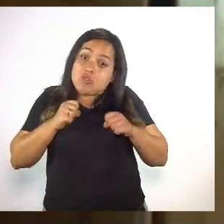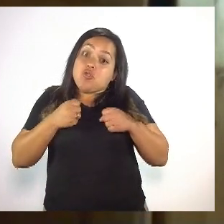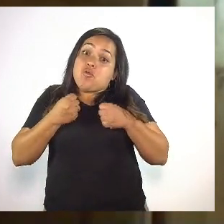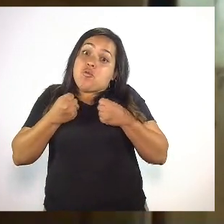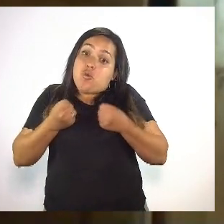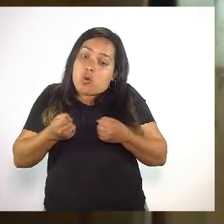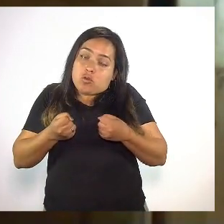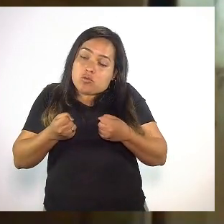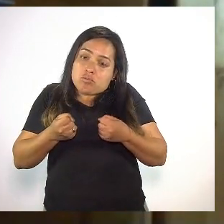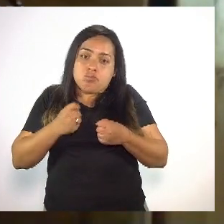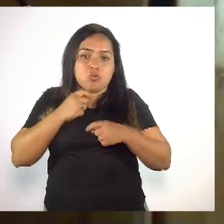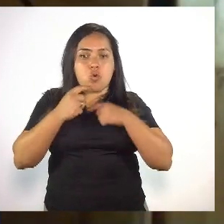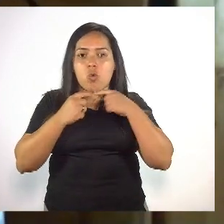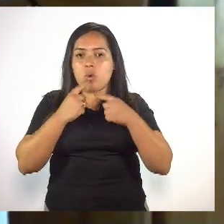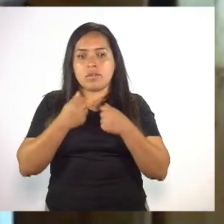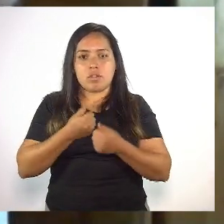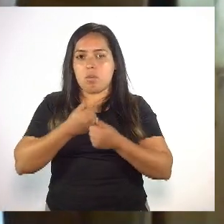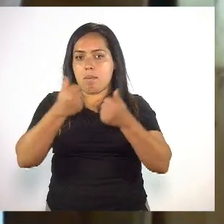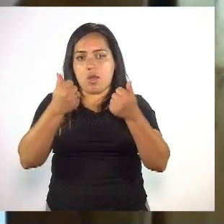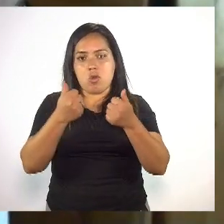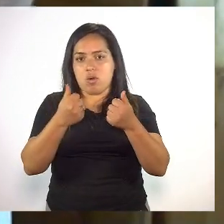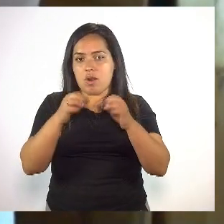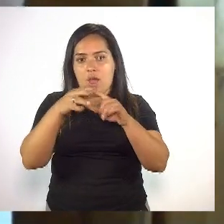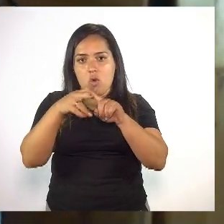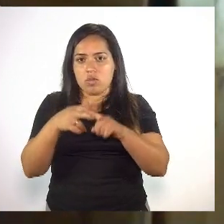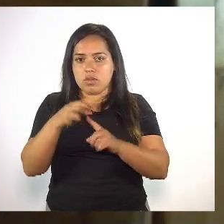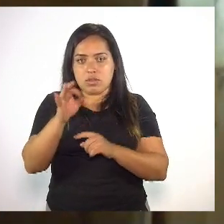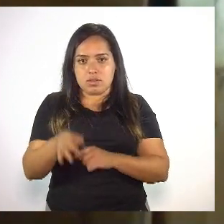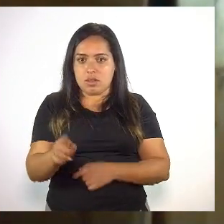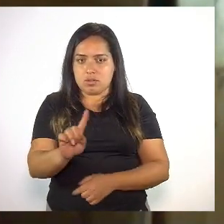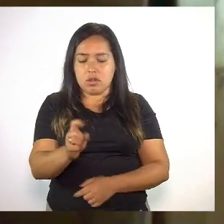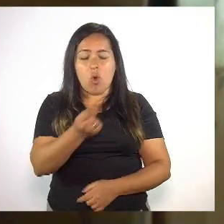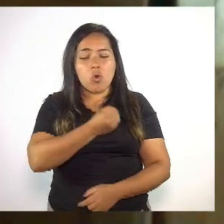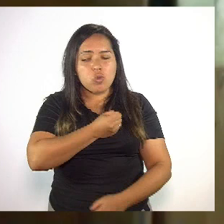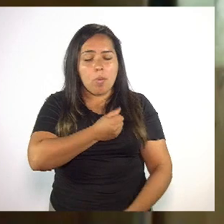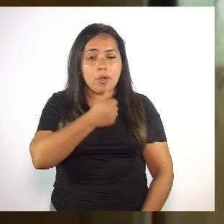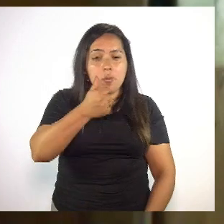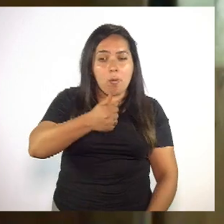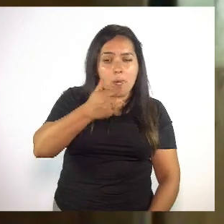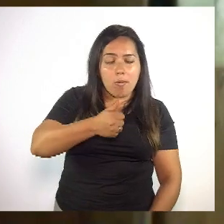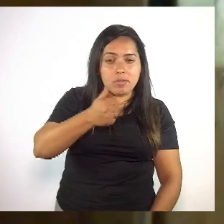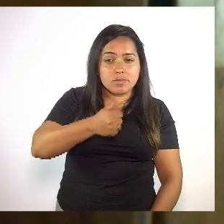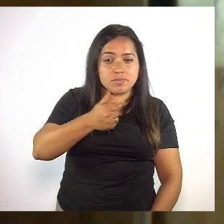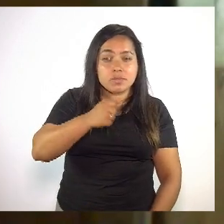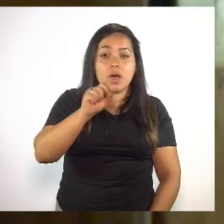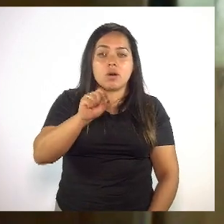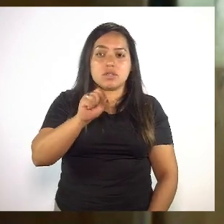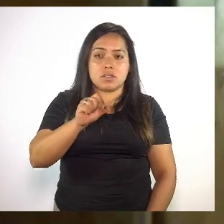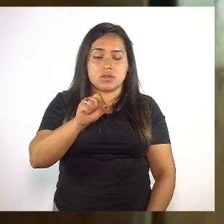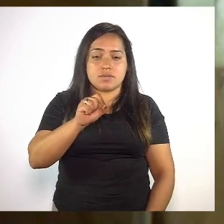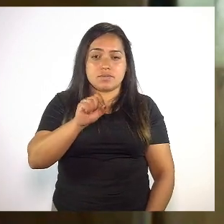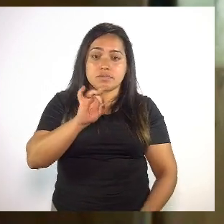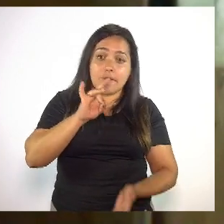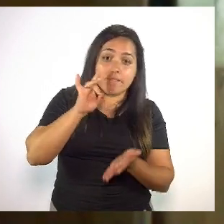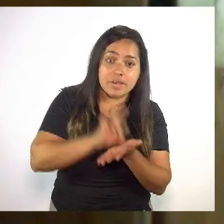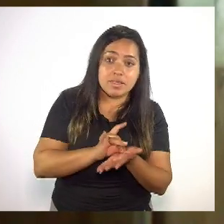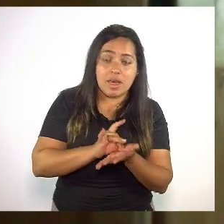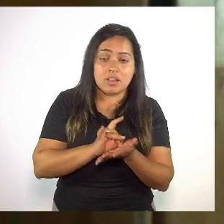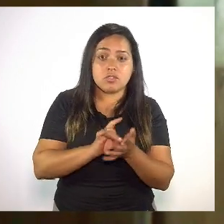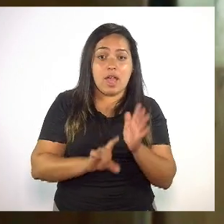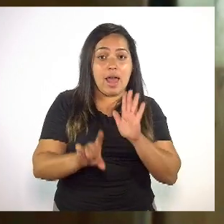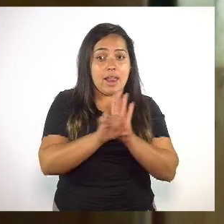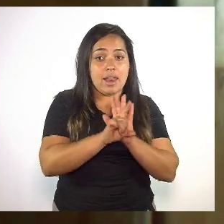está superada. E a irregularidade número 1, que o fato da